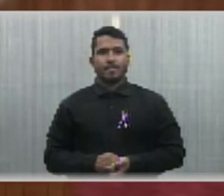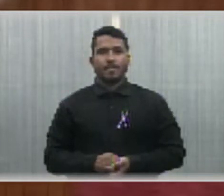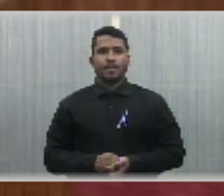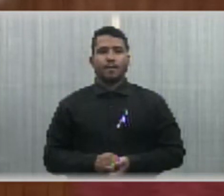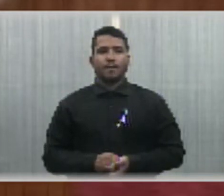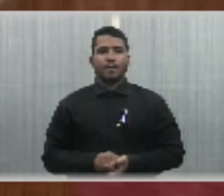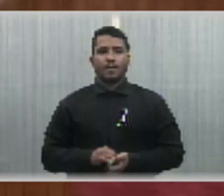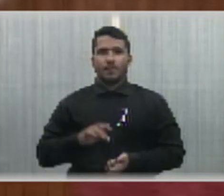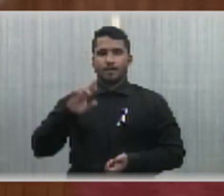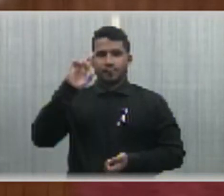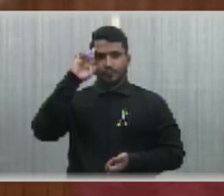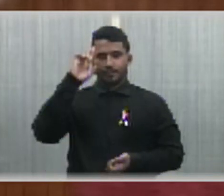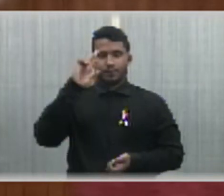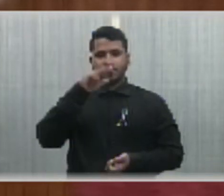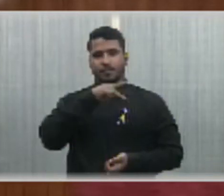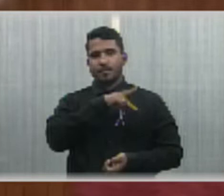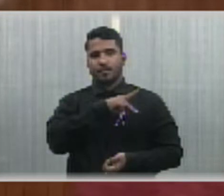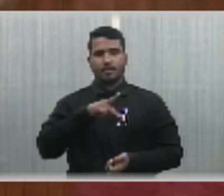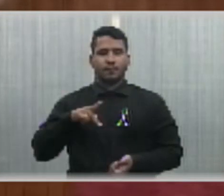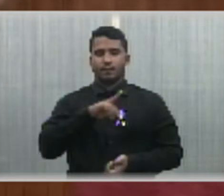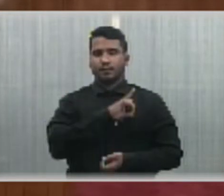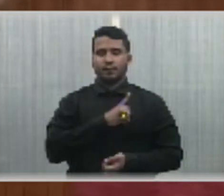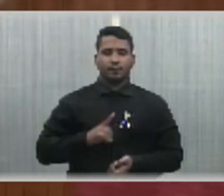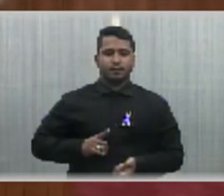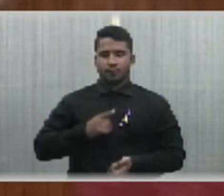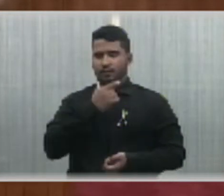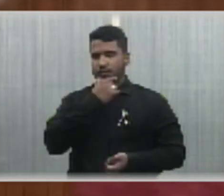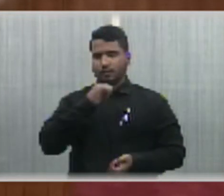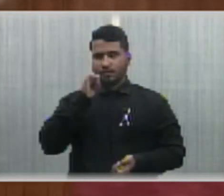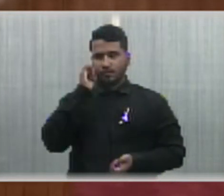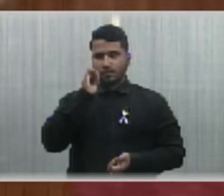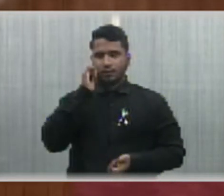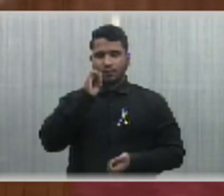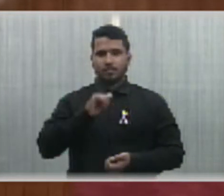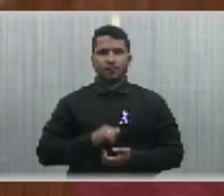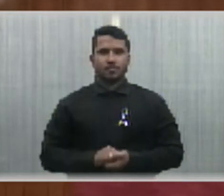Bom, senhor presidente, senhores deputados, senhoras deputadas,